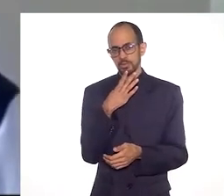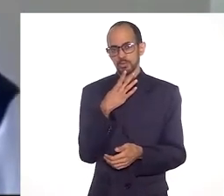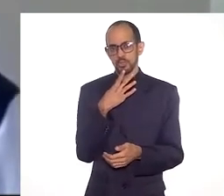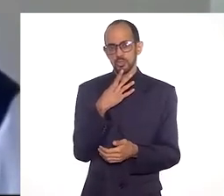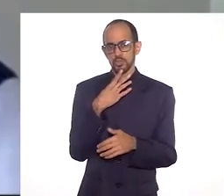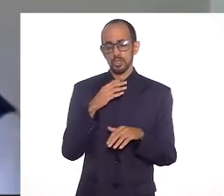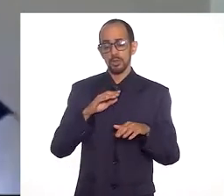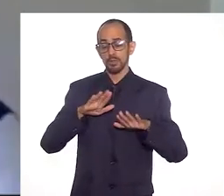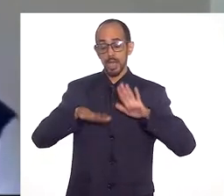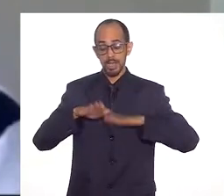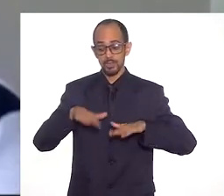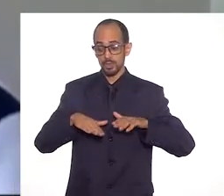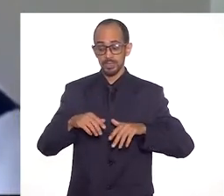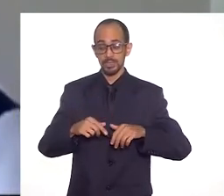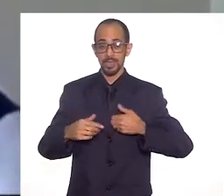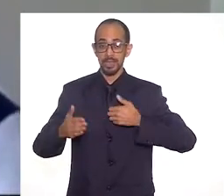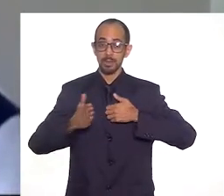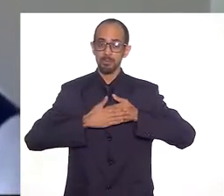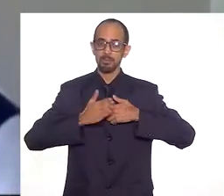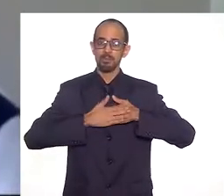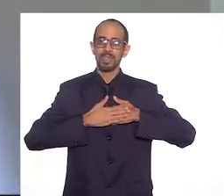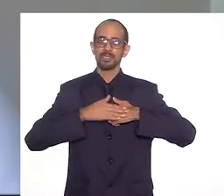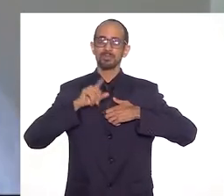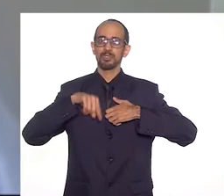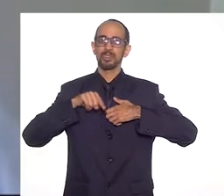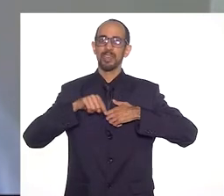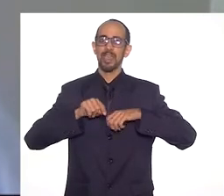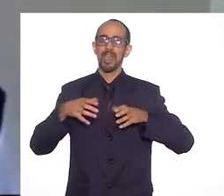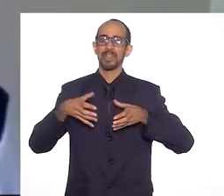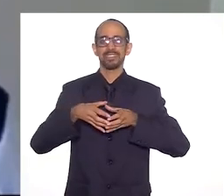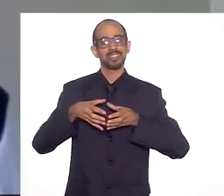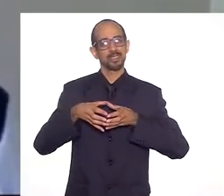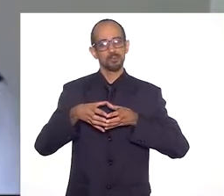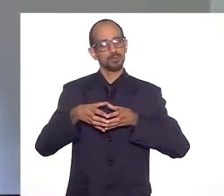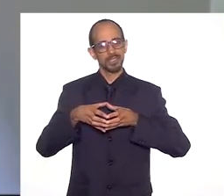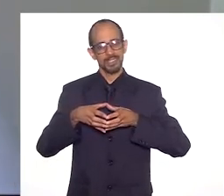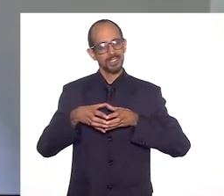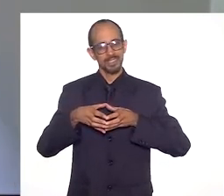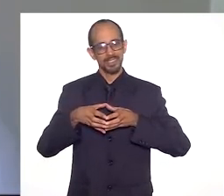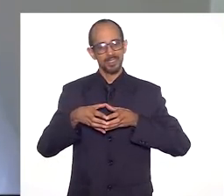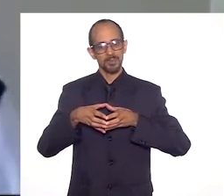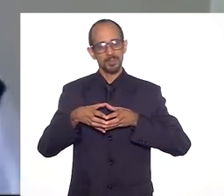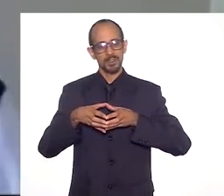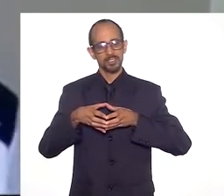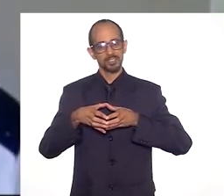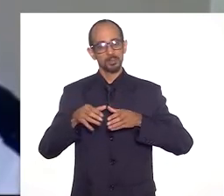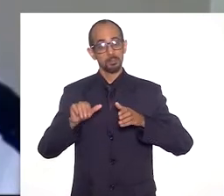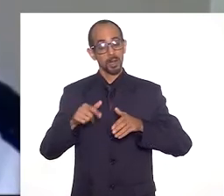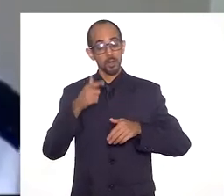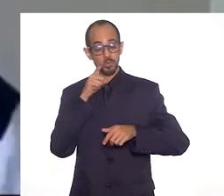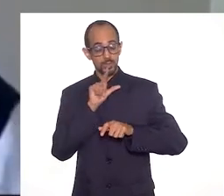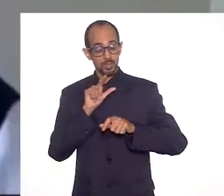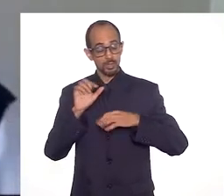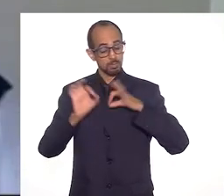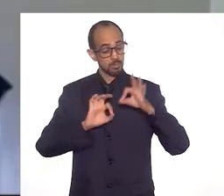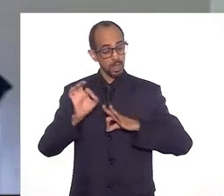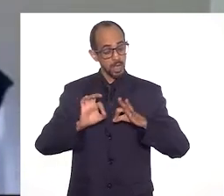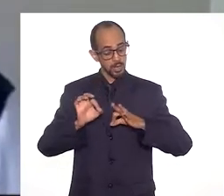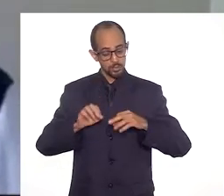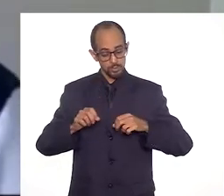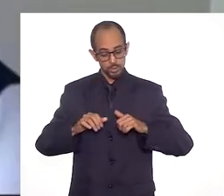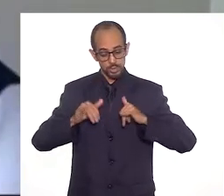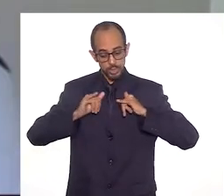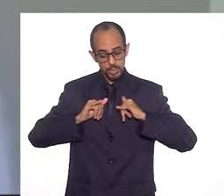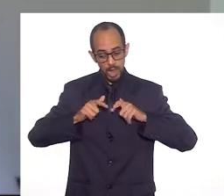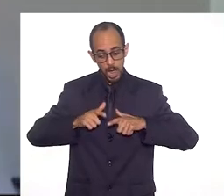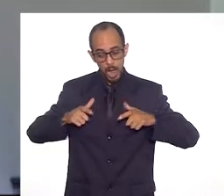eu-quipe, né? Então, para ele buscar um investimento, ele tem que ter equipe. Para buscar investimento, ele precisa ter um plano de expansão.